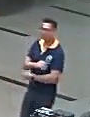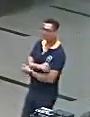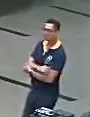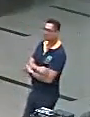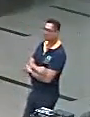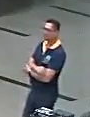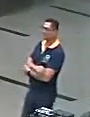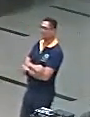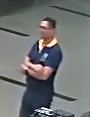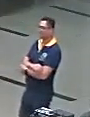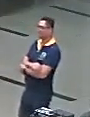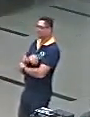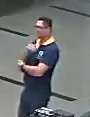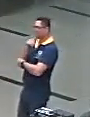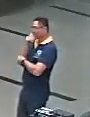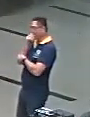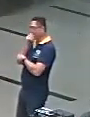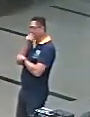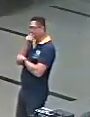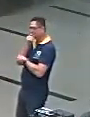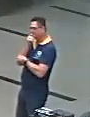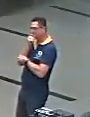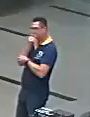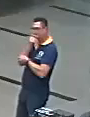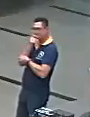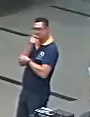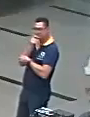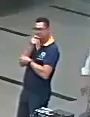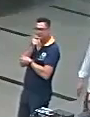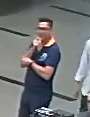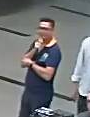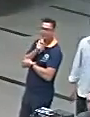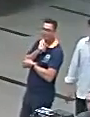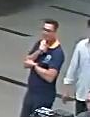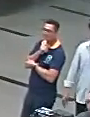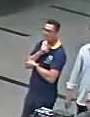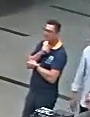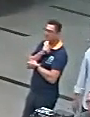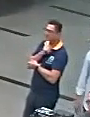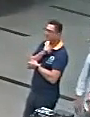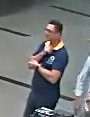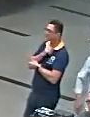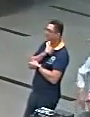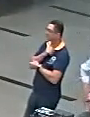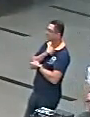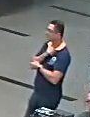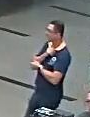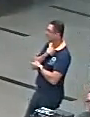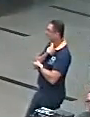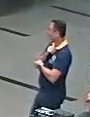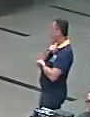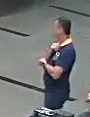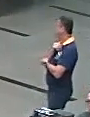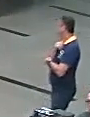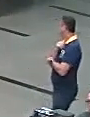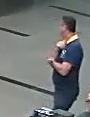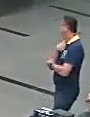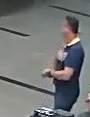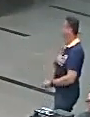aqui aquela situação que além disse Nós não sabemos mesmo que vocês passam Isso é fato